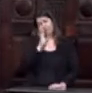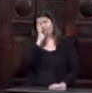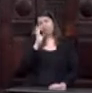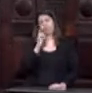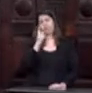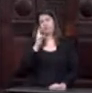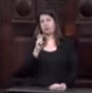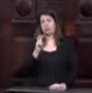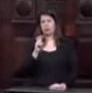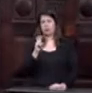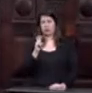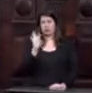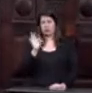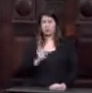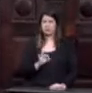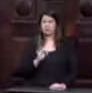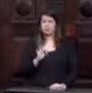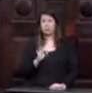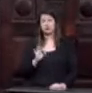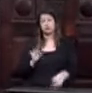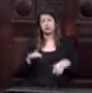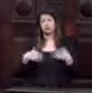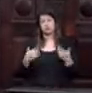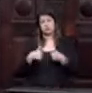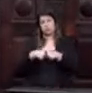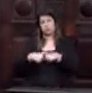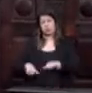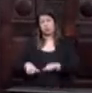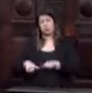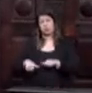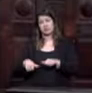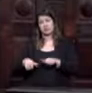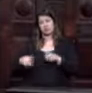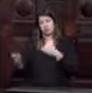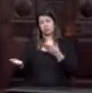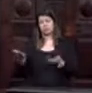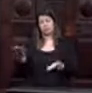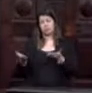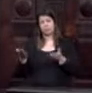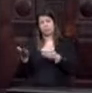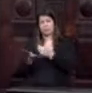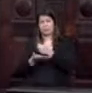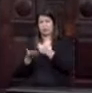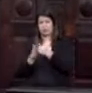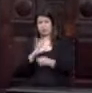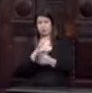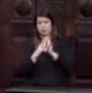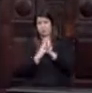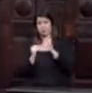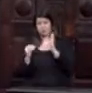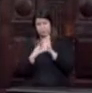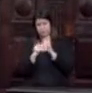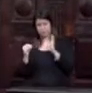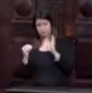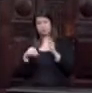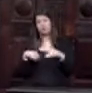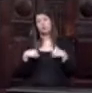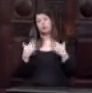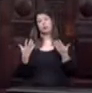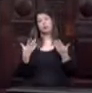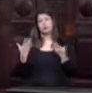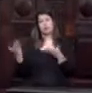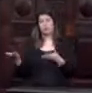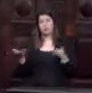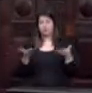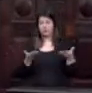15 e 16, e estabelecem como teto dos demais poderes. Eu queria convidar a